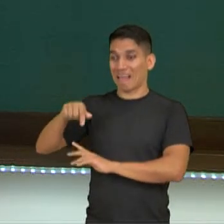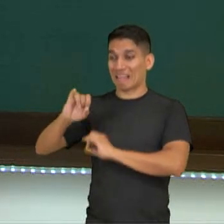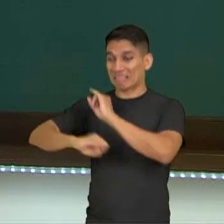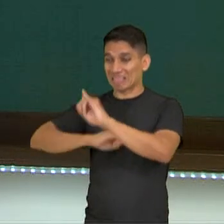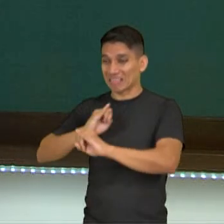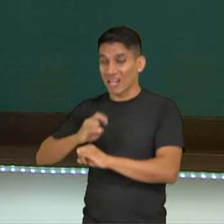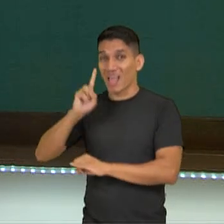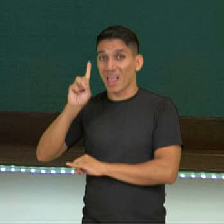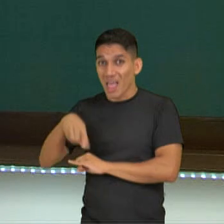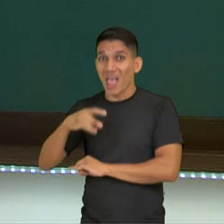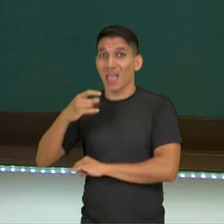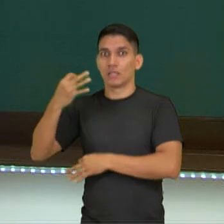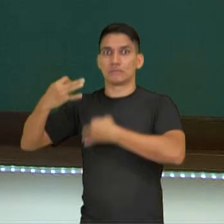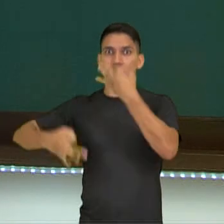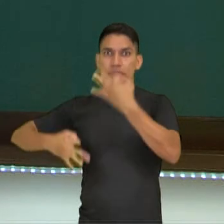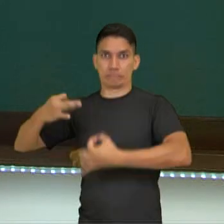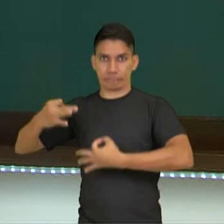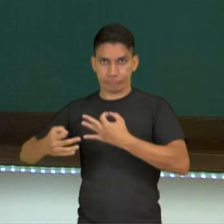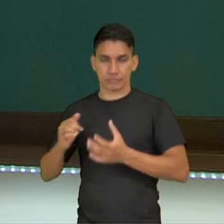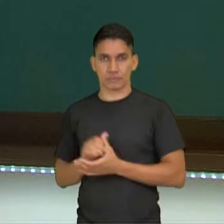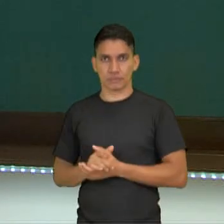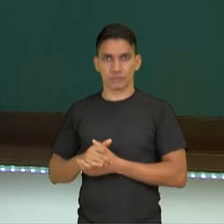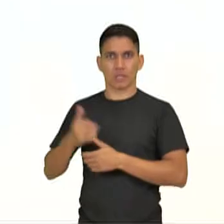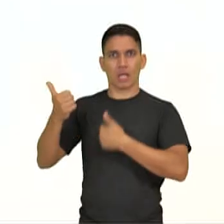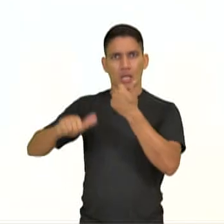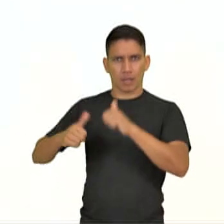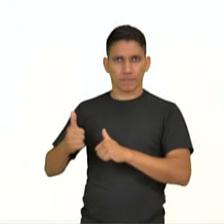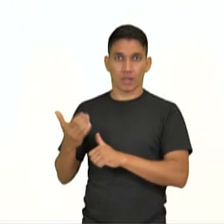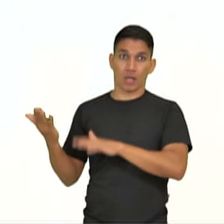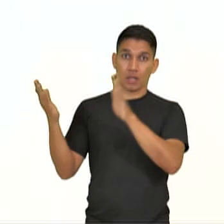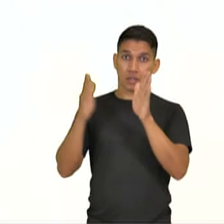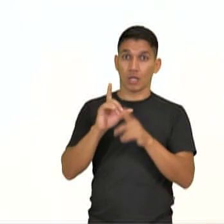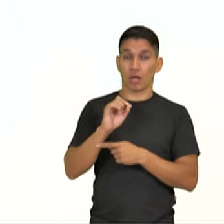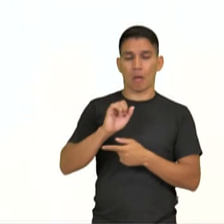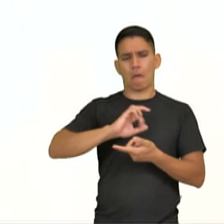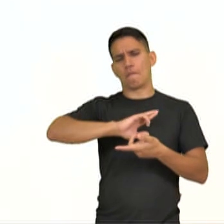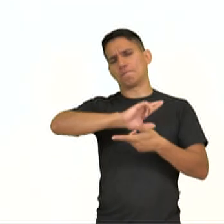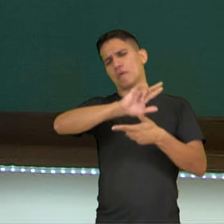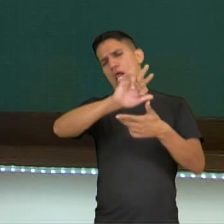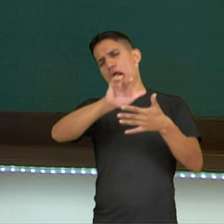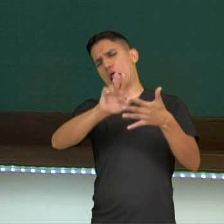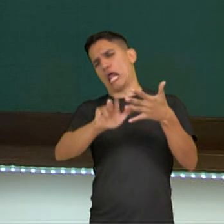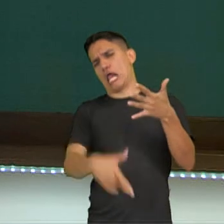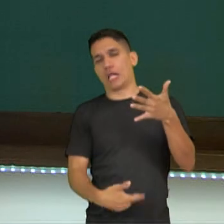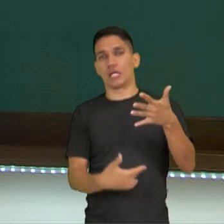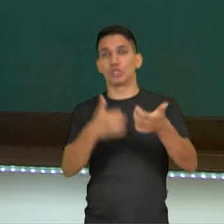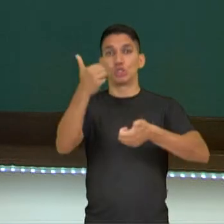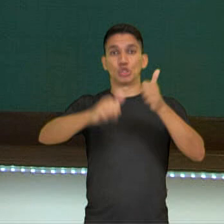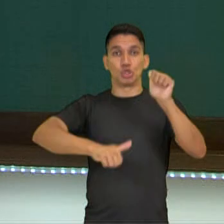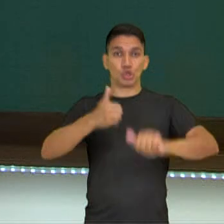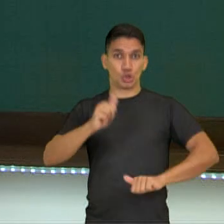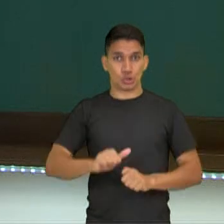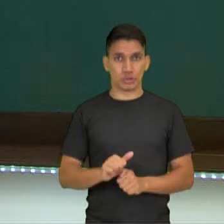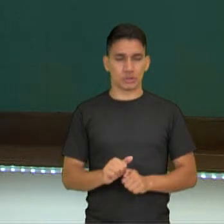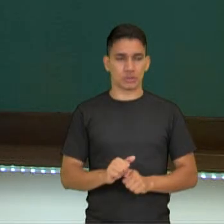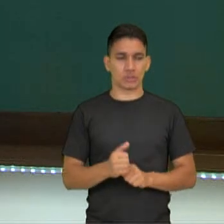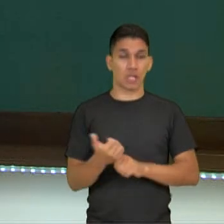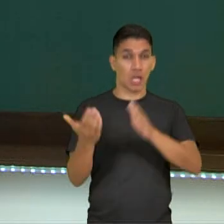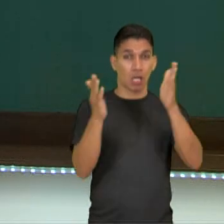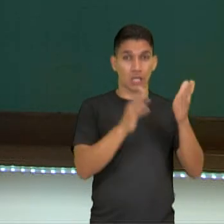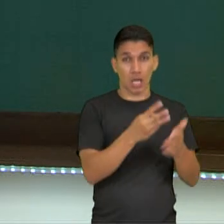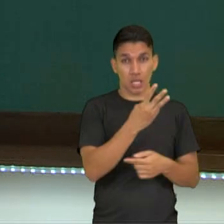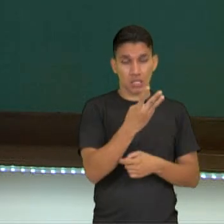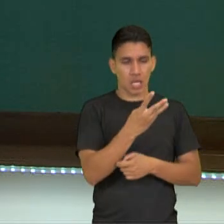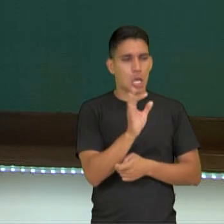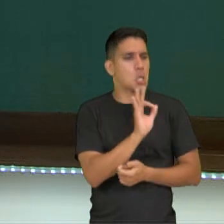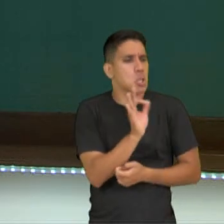segundo quadrinho, nós já temos a hipérbole, com milhões de juízes, certo? E nenhum réu, finalizando ali, né? Quebrando um